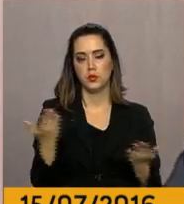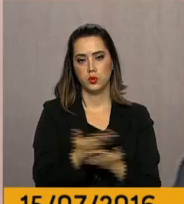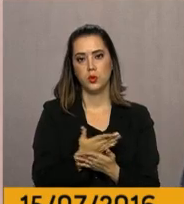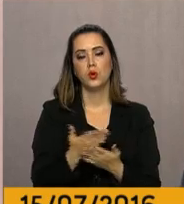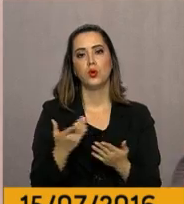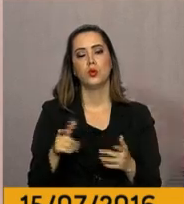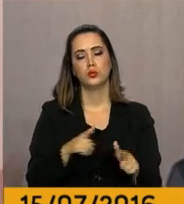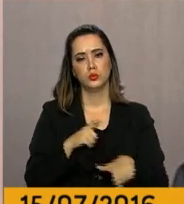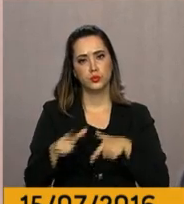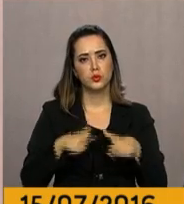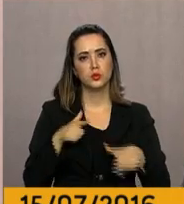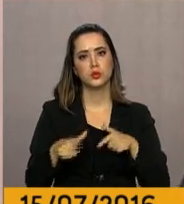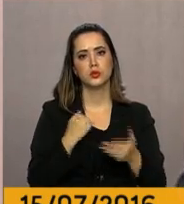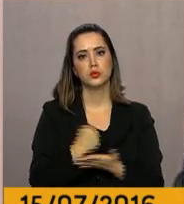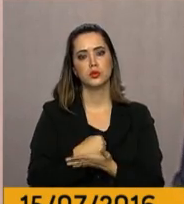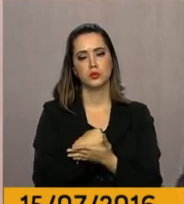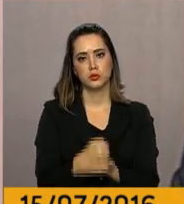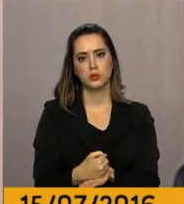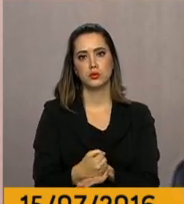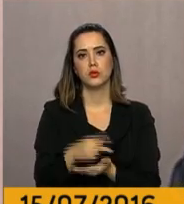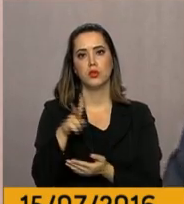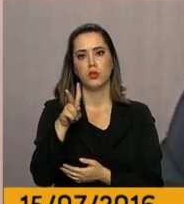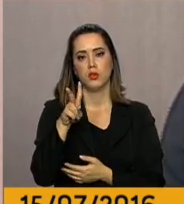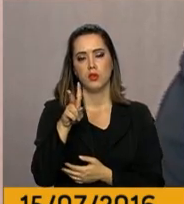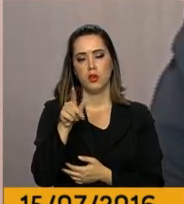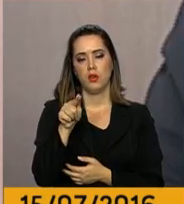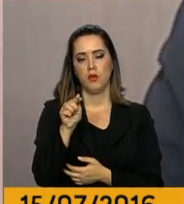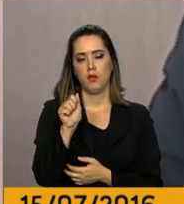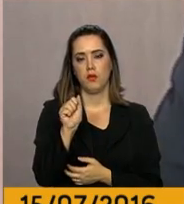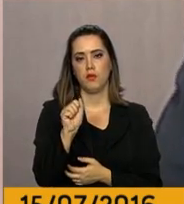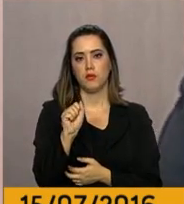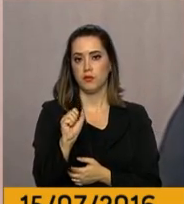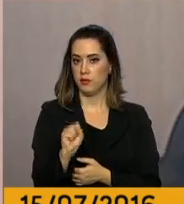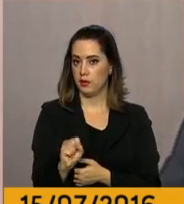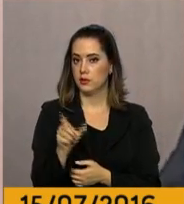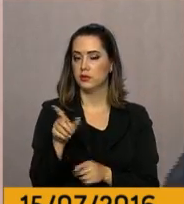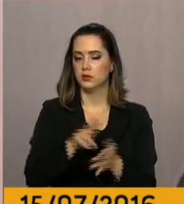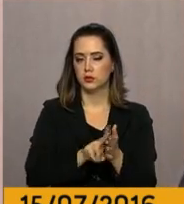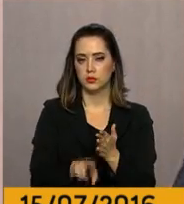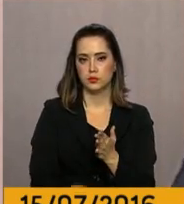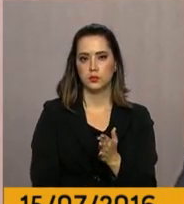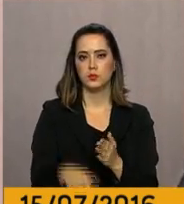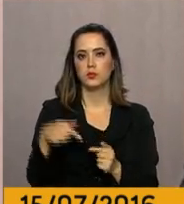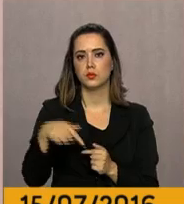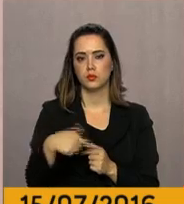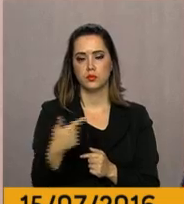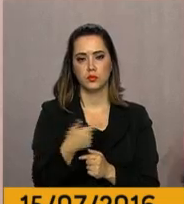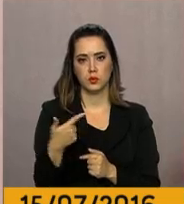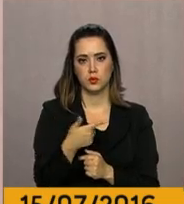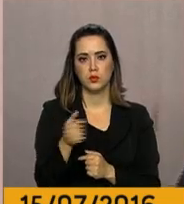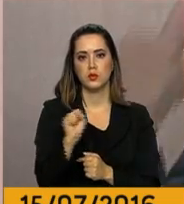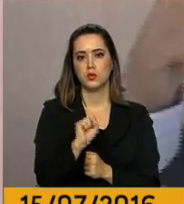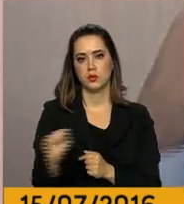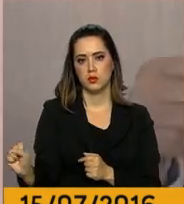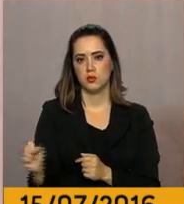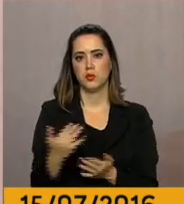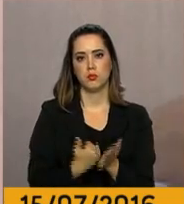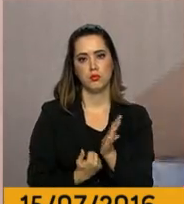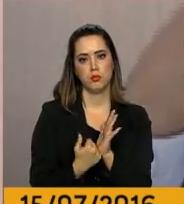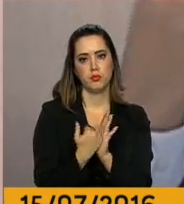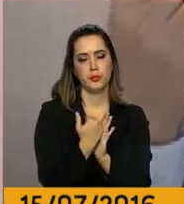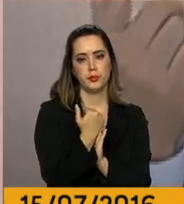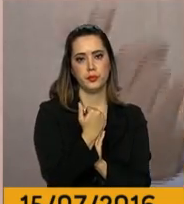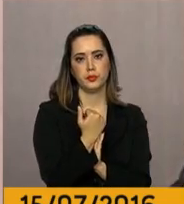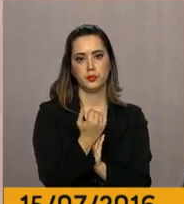rodando, oferta vagas, inclusive tivemos mais vagas para o segundo semestre de 2016 do que o segundo semestre